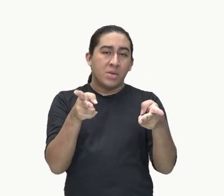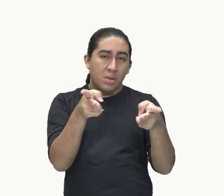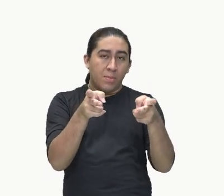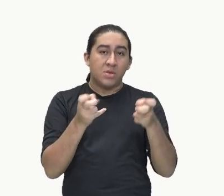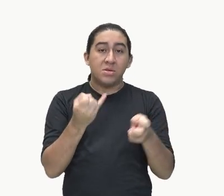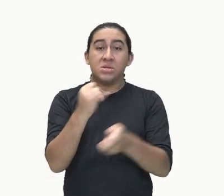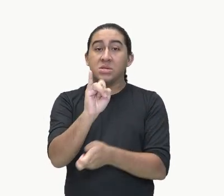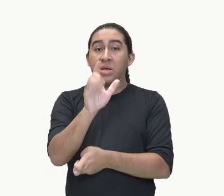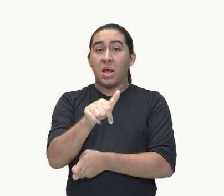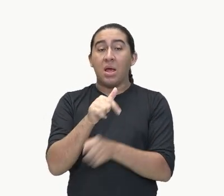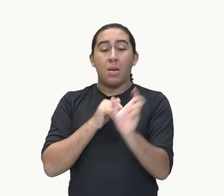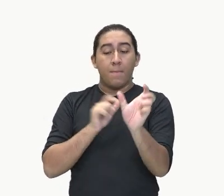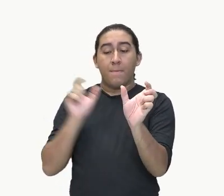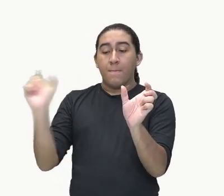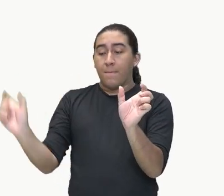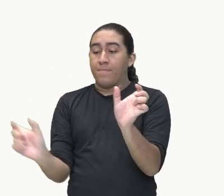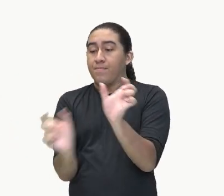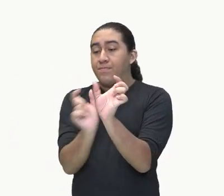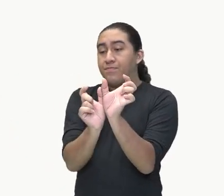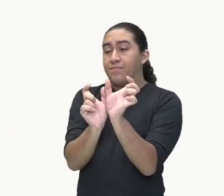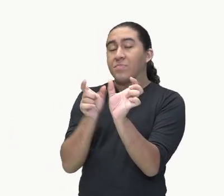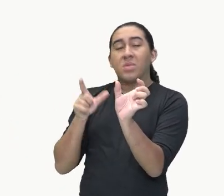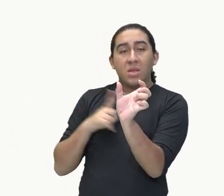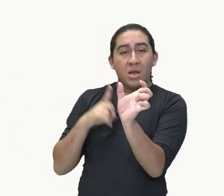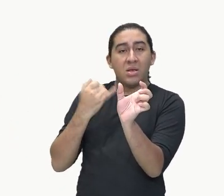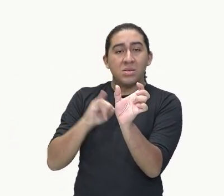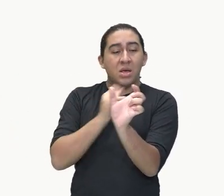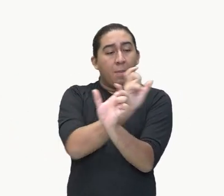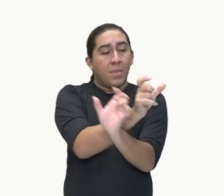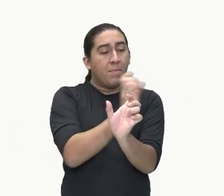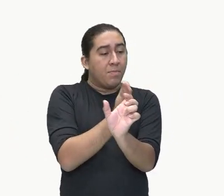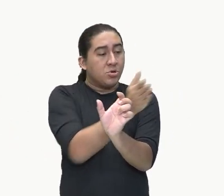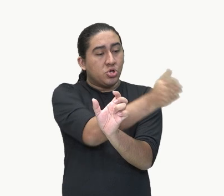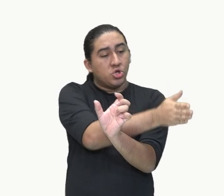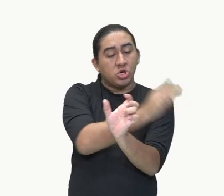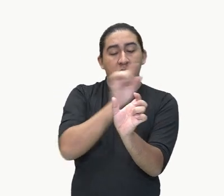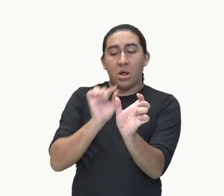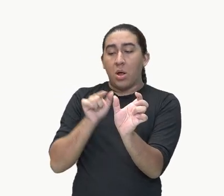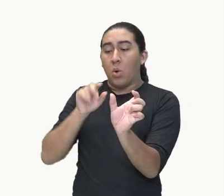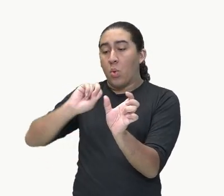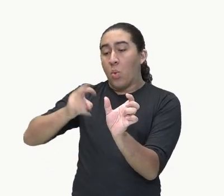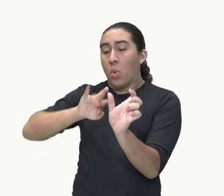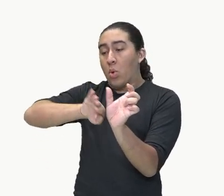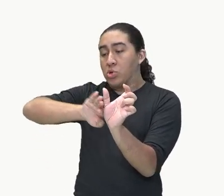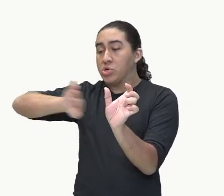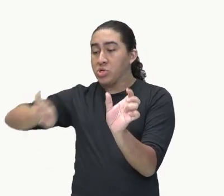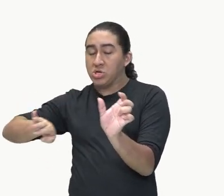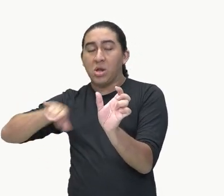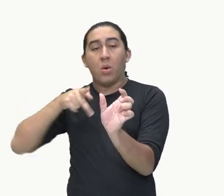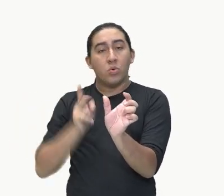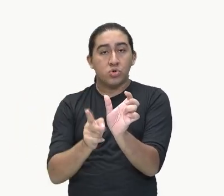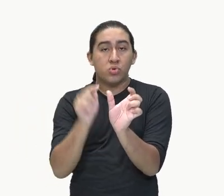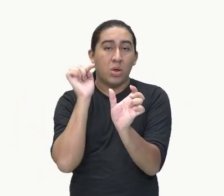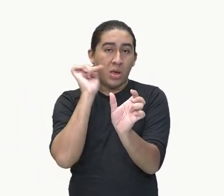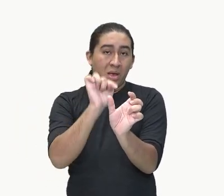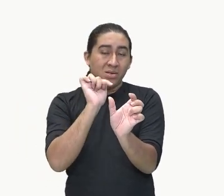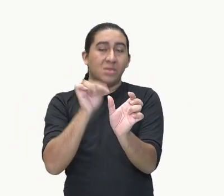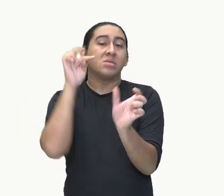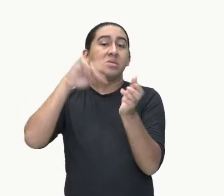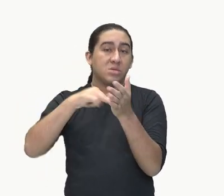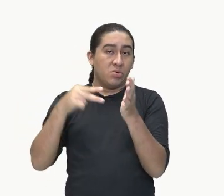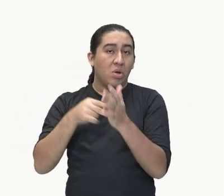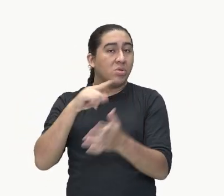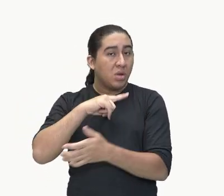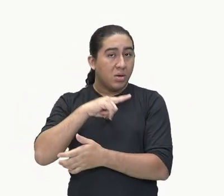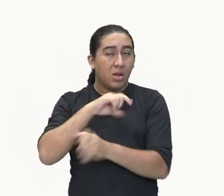é prefixal e sufixal, mesmo tirando o prefixo ou o sufixo, vai ter uma que vai ter